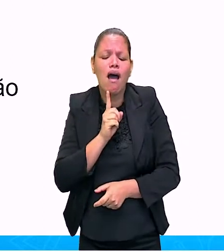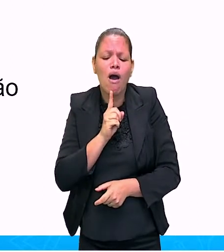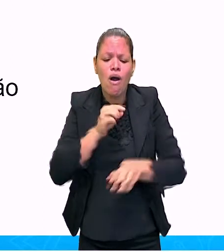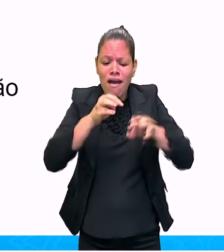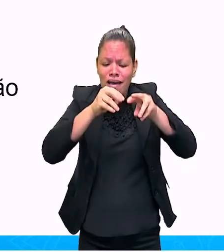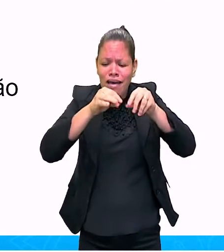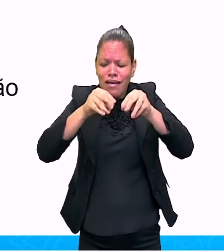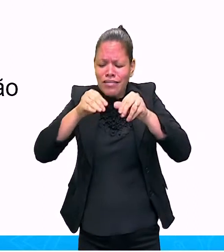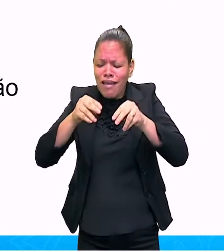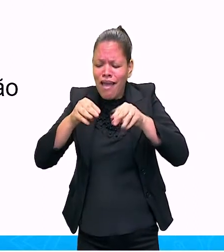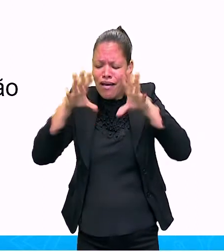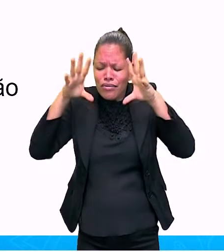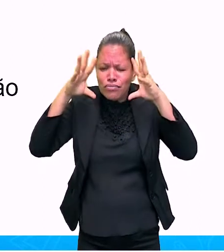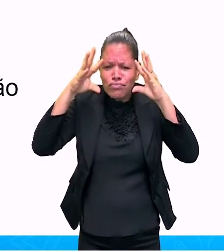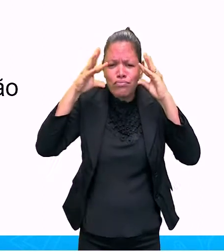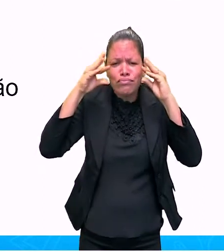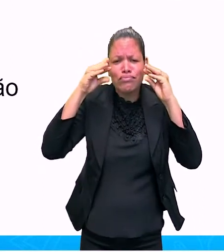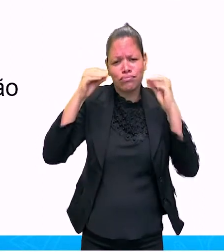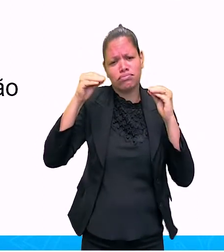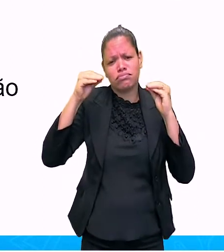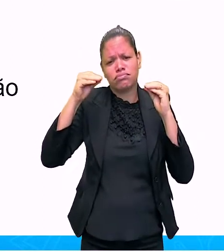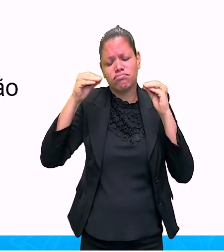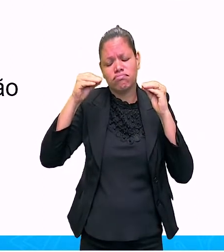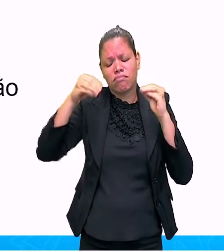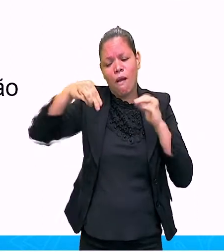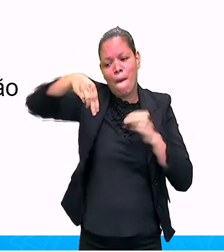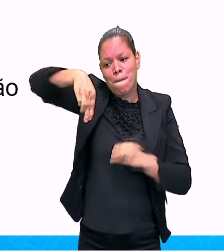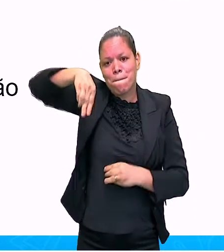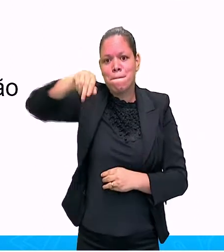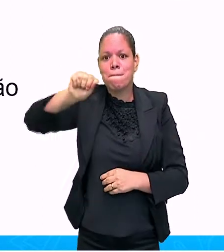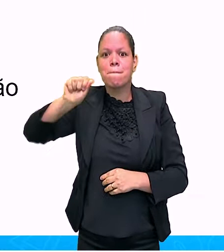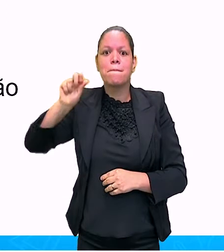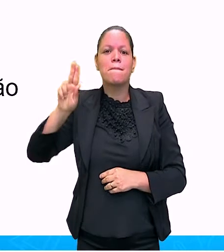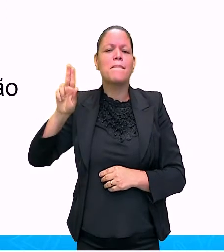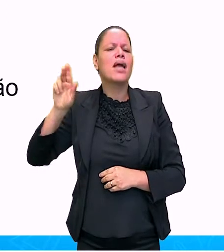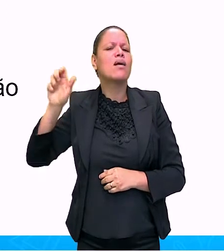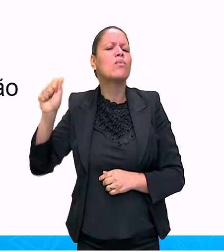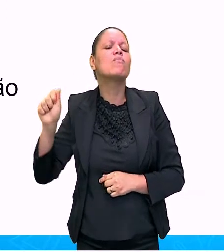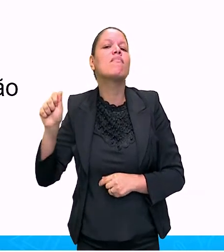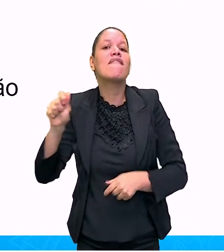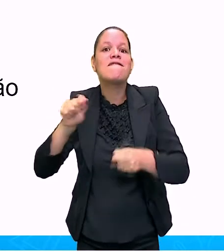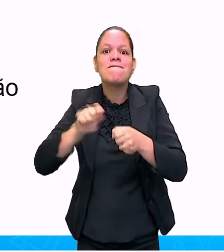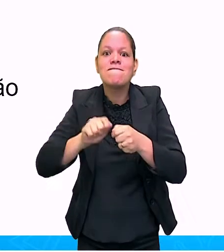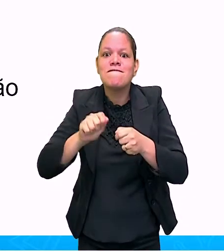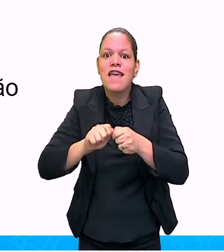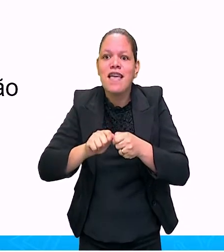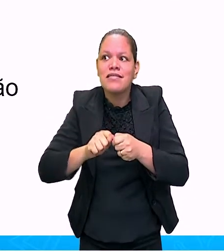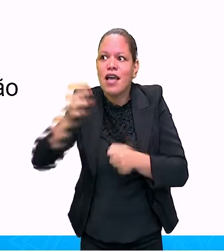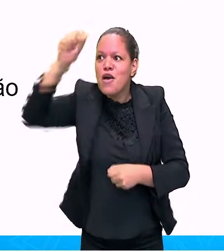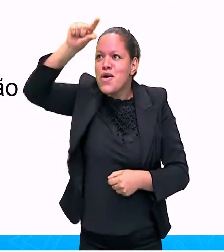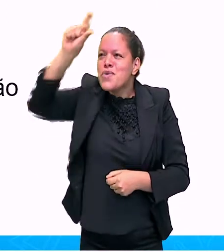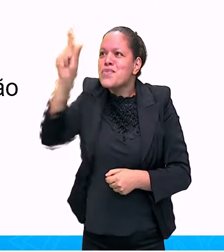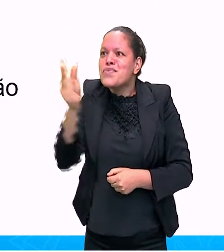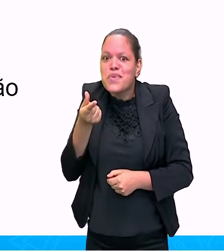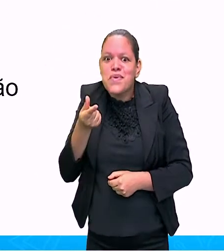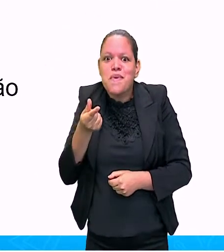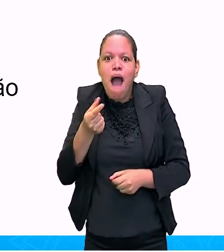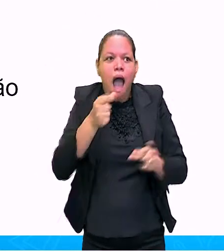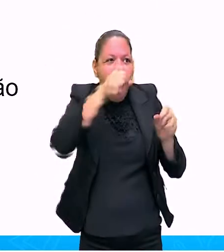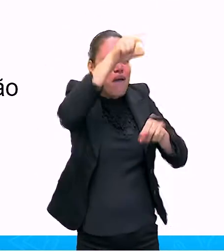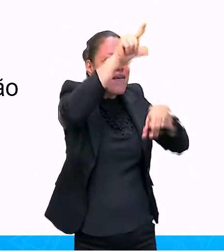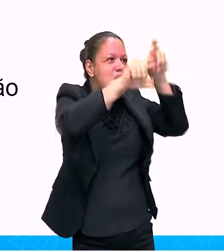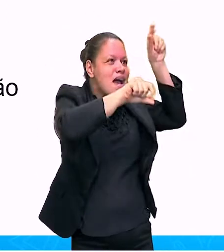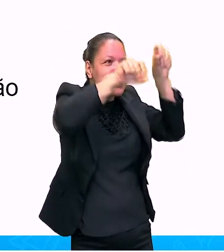na escuridão. Mauá então fez com que a lua e as estrelas surgissem na ausência